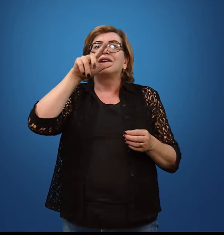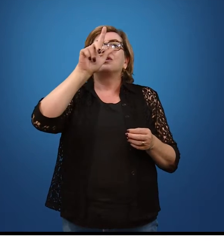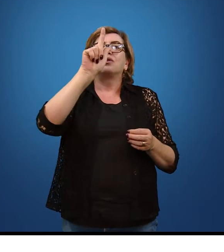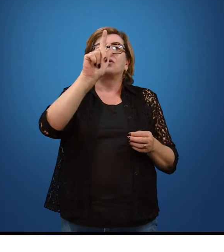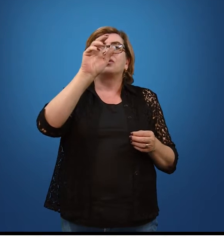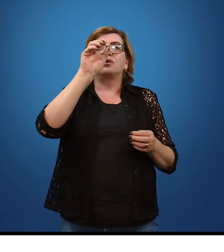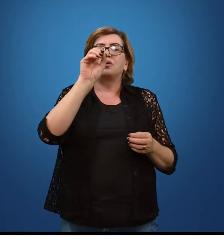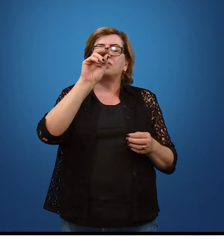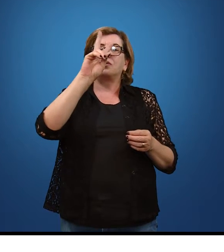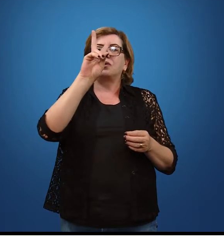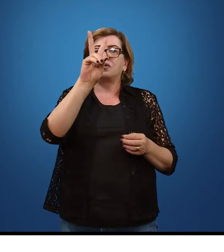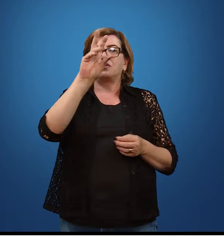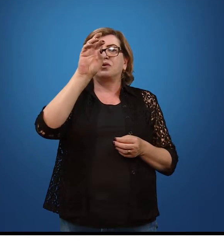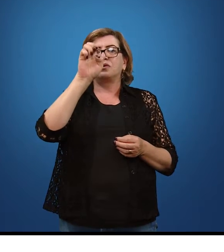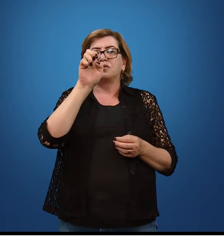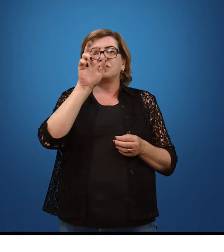governança.